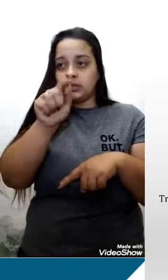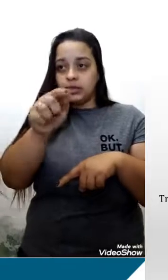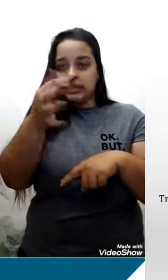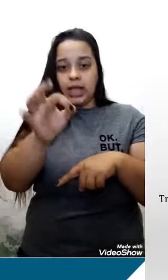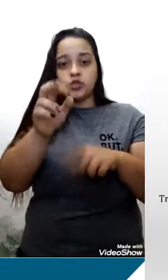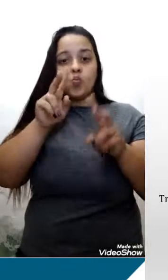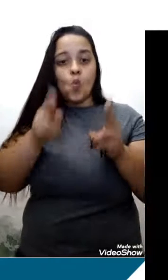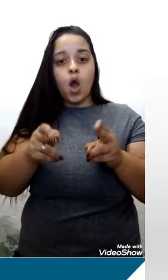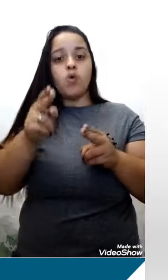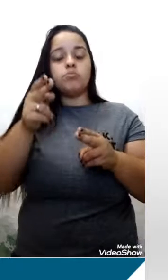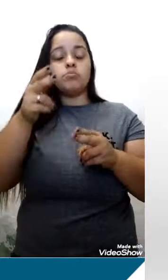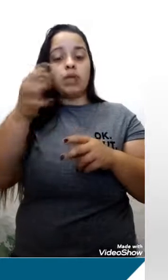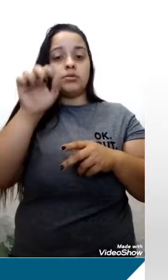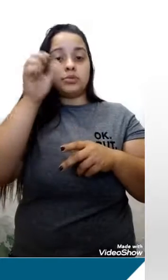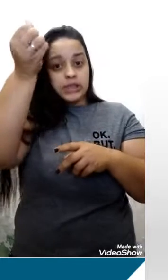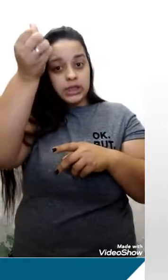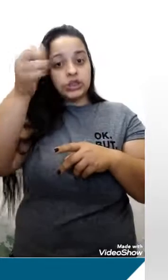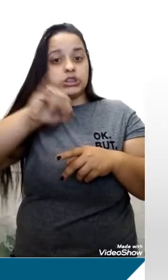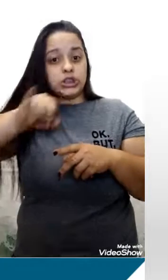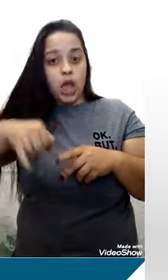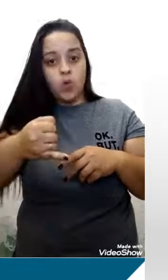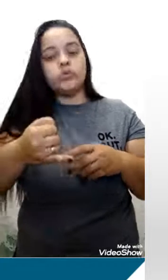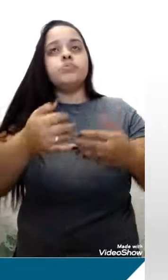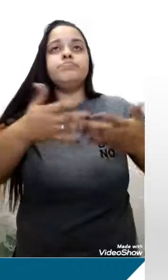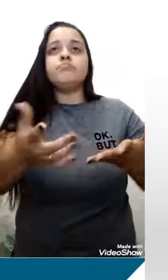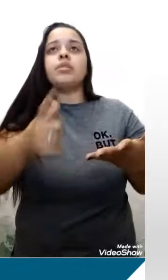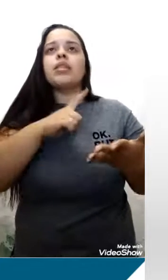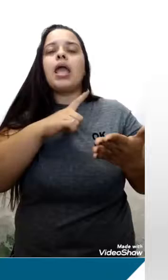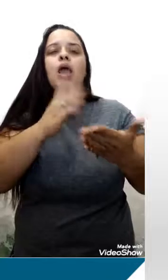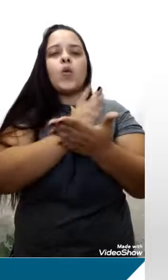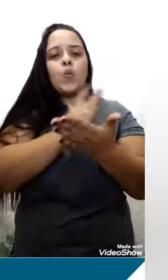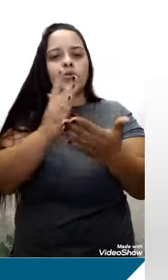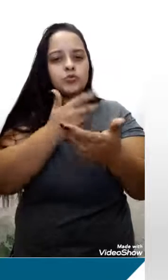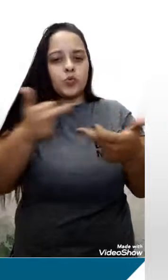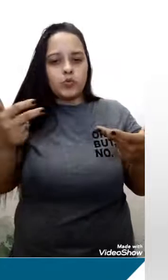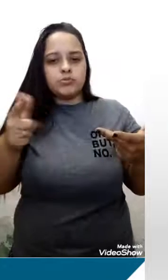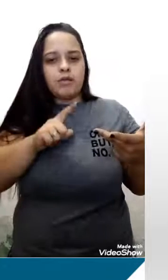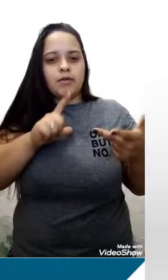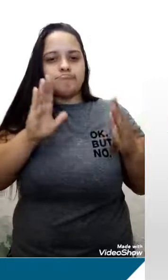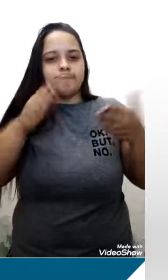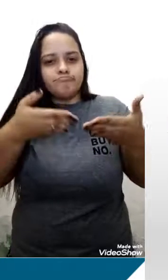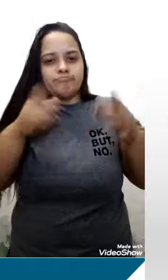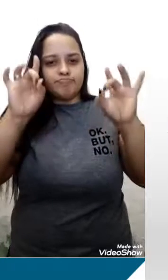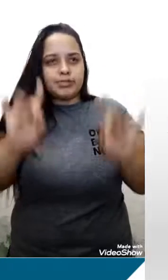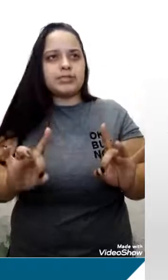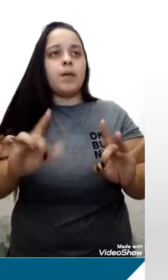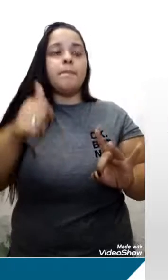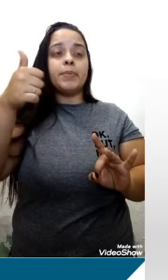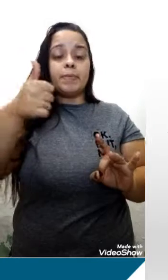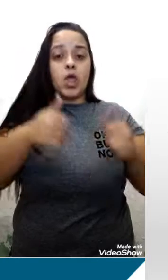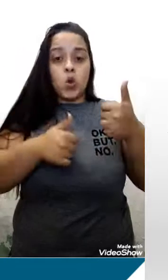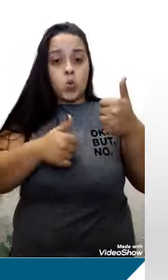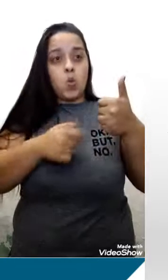a sexta joule. Bom, nós temos também alguns casos que são particulares. O primeiro caso que